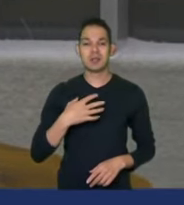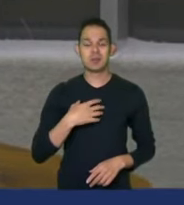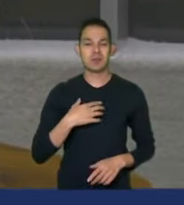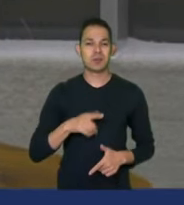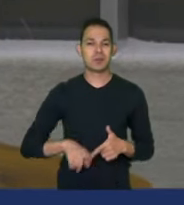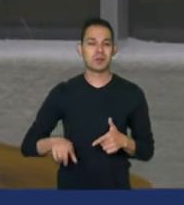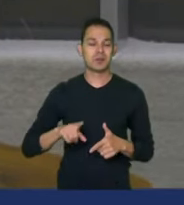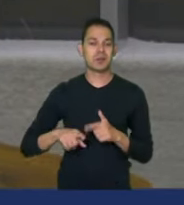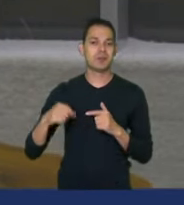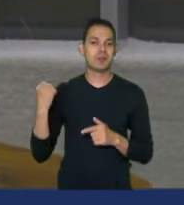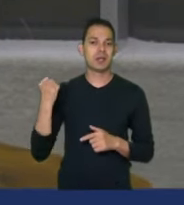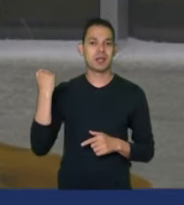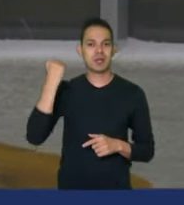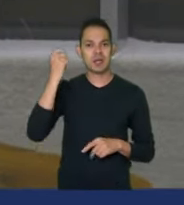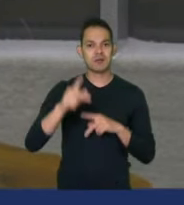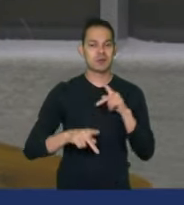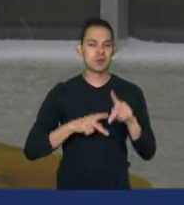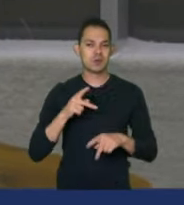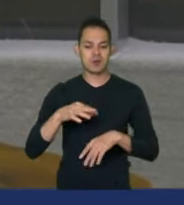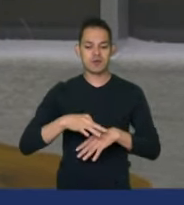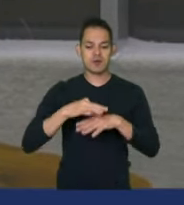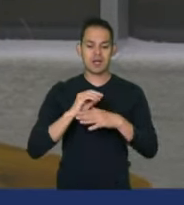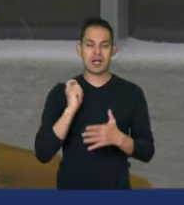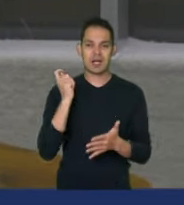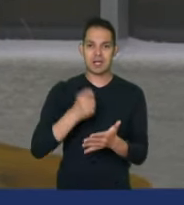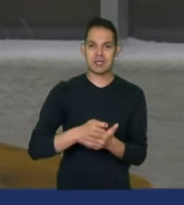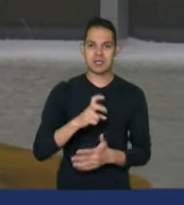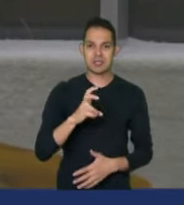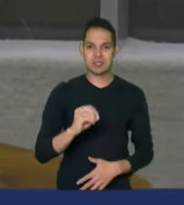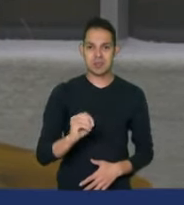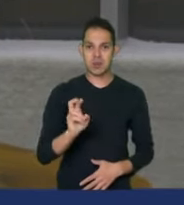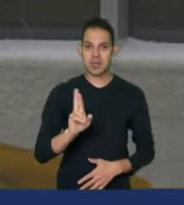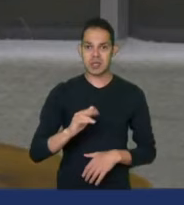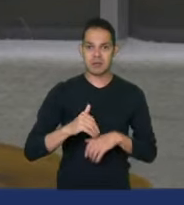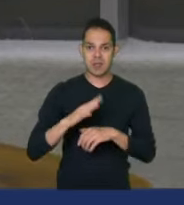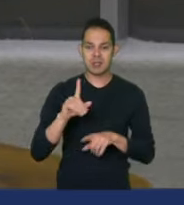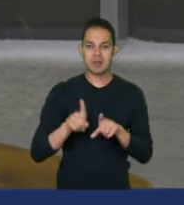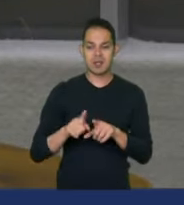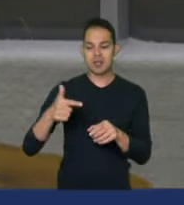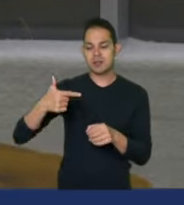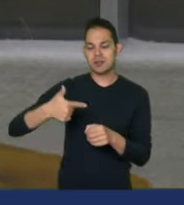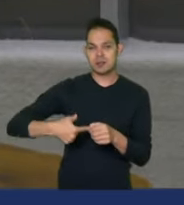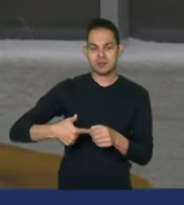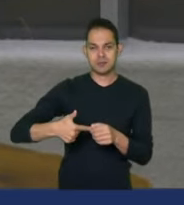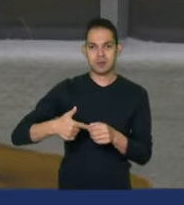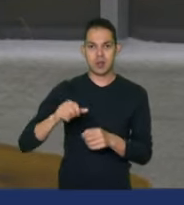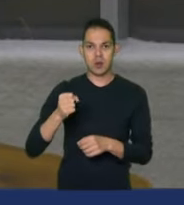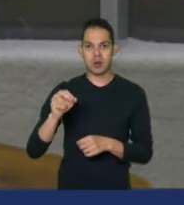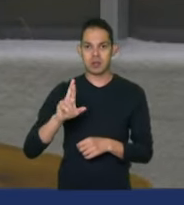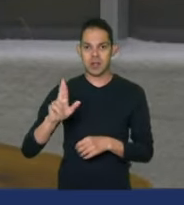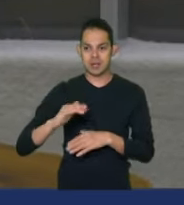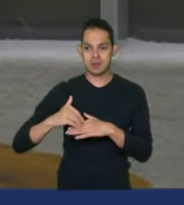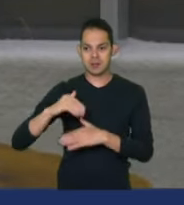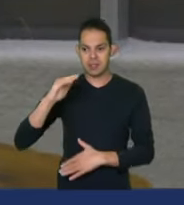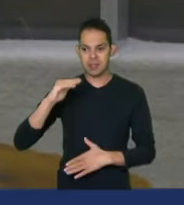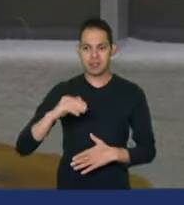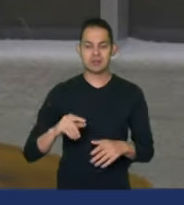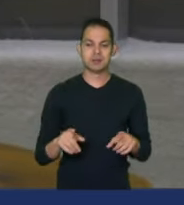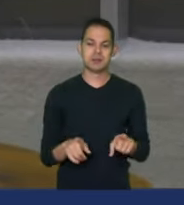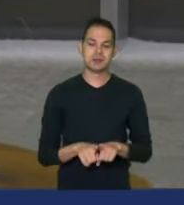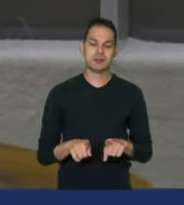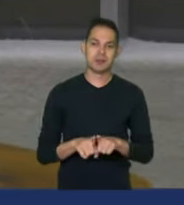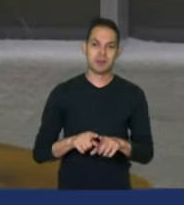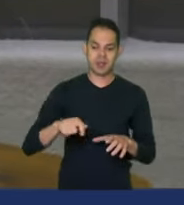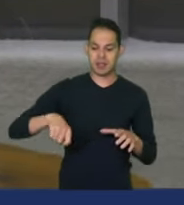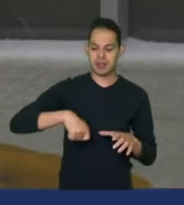povo pagando carne a mais de R$50, pagando gasolina a mais de R$8, pagando botijão de